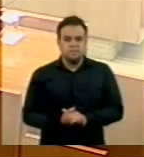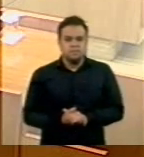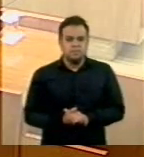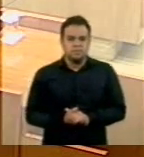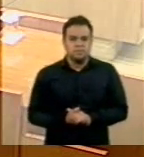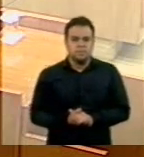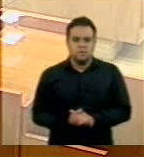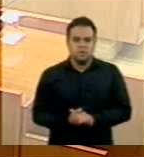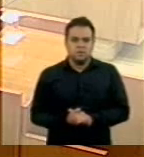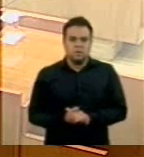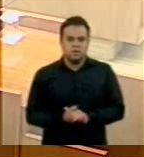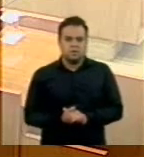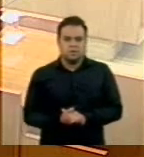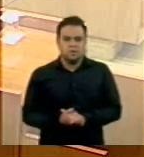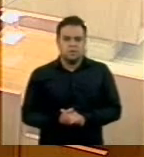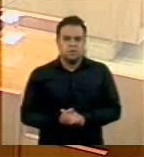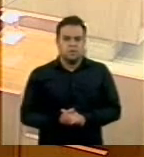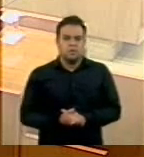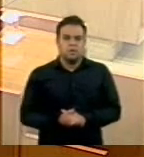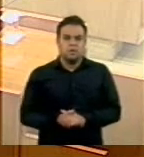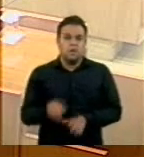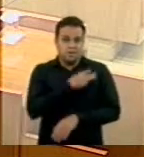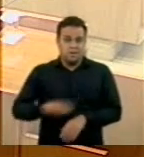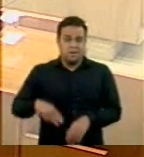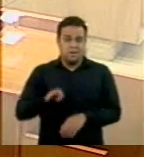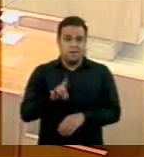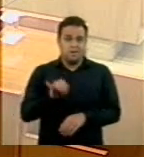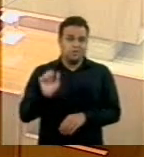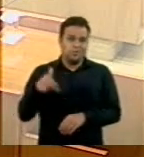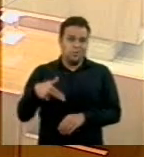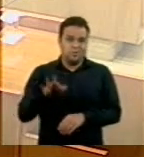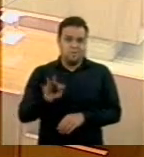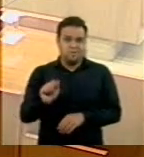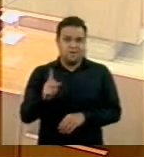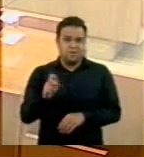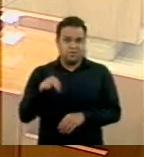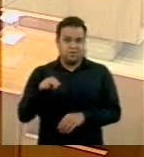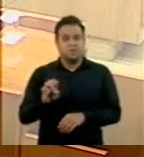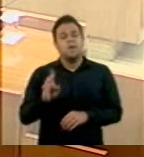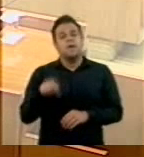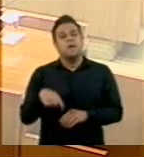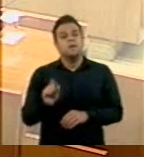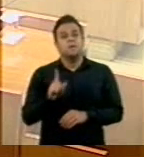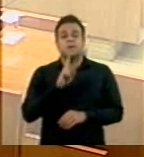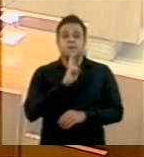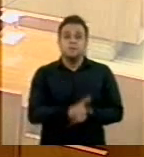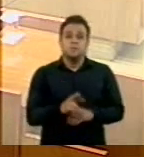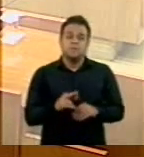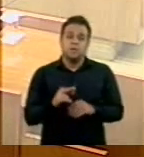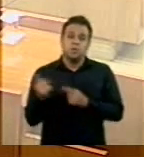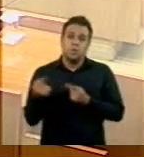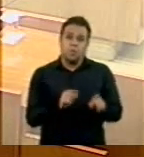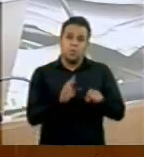coloquei ao ministro Edson Fachin, que aqui, eventual resultado seria uma